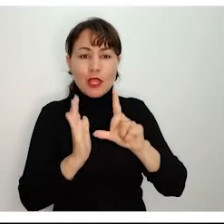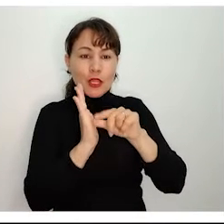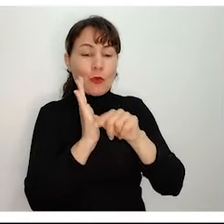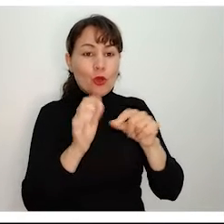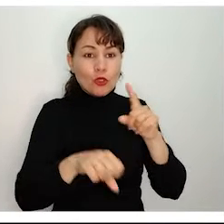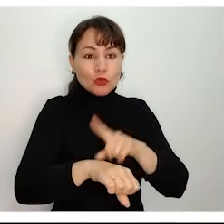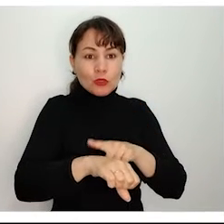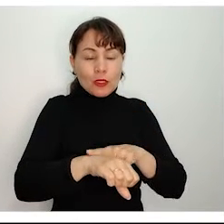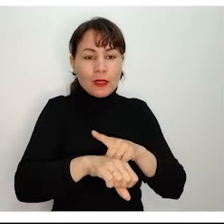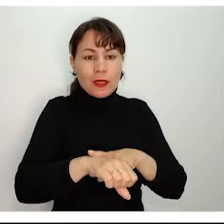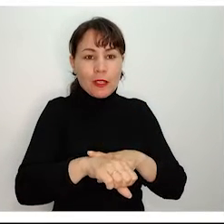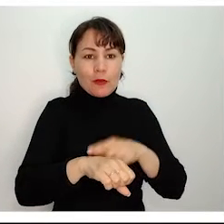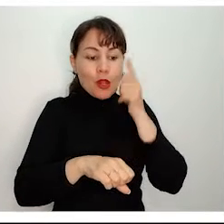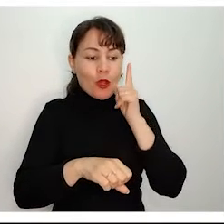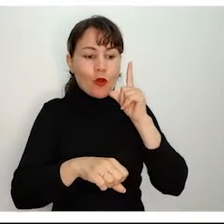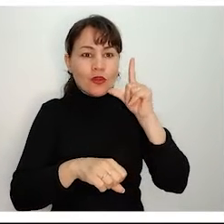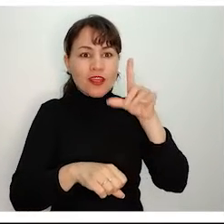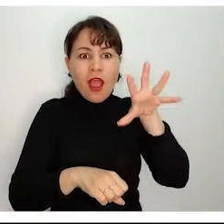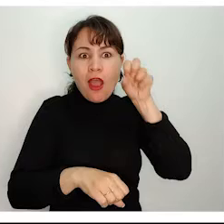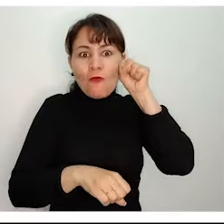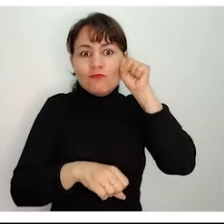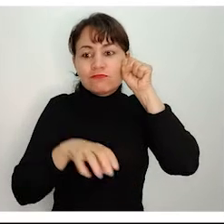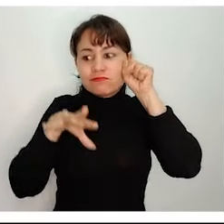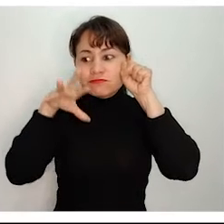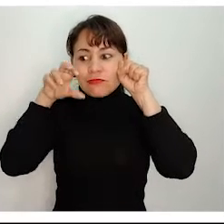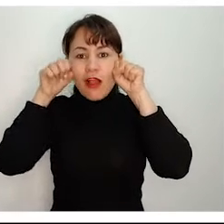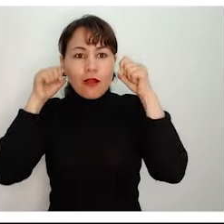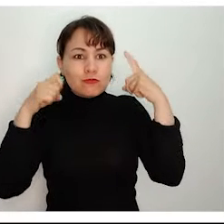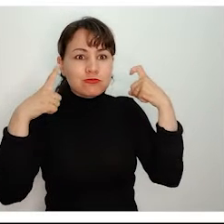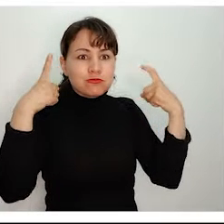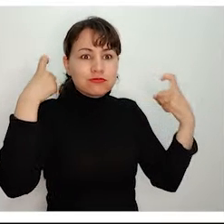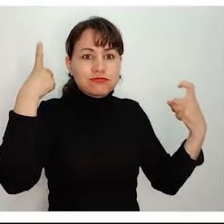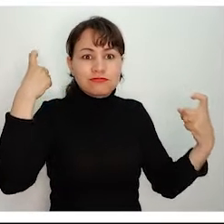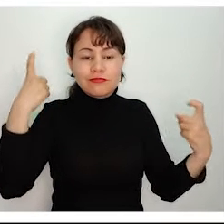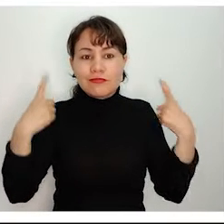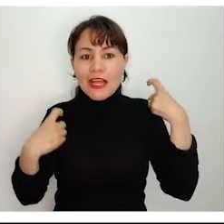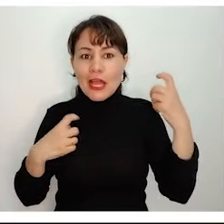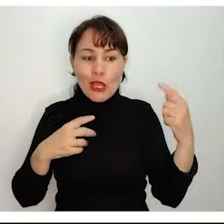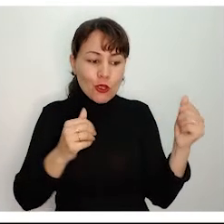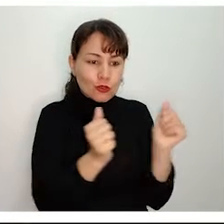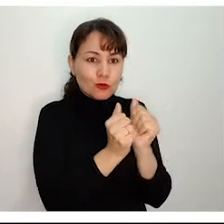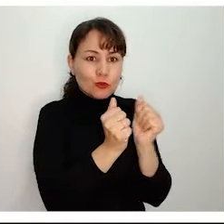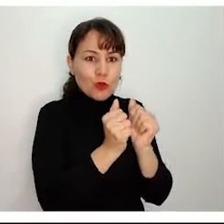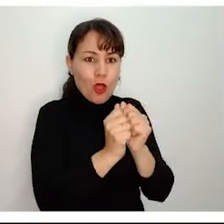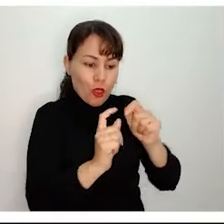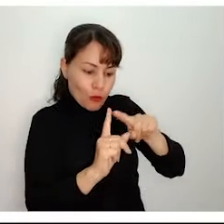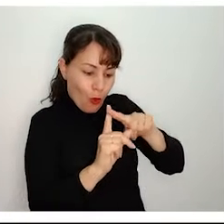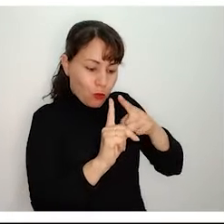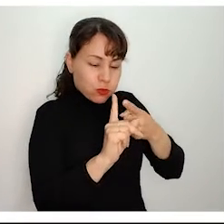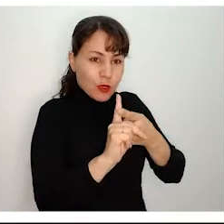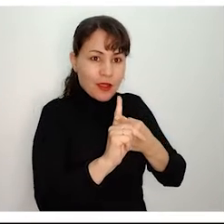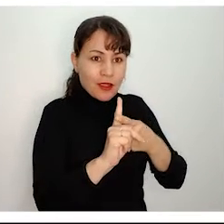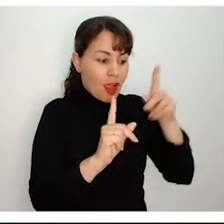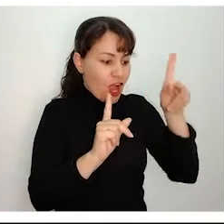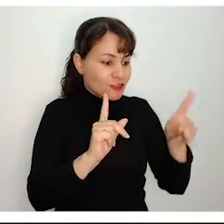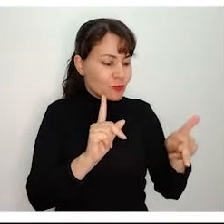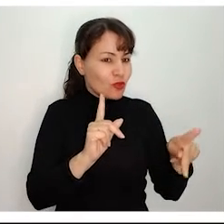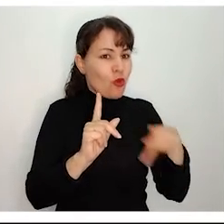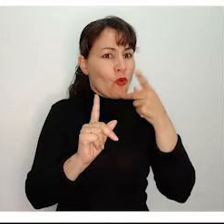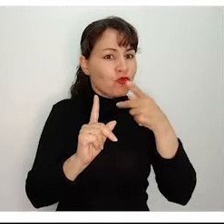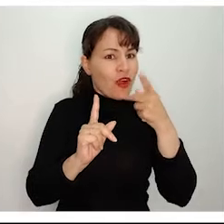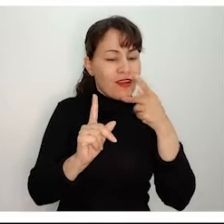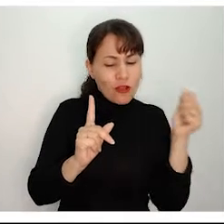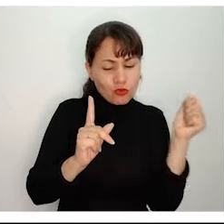útero. Depois de um certo tempo, ela já é capaz de ouvir os ruídos externos que acontecem próximos à barriga,